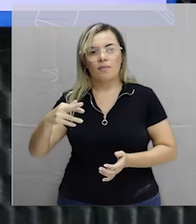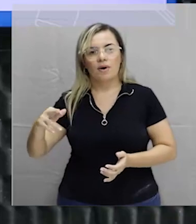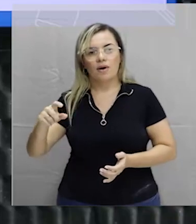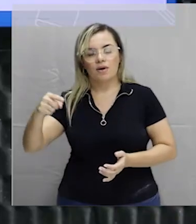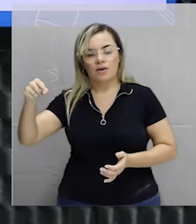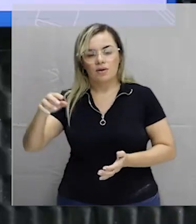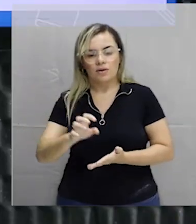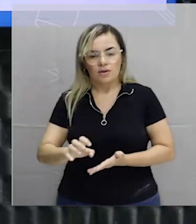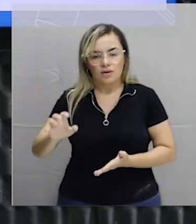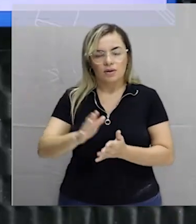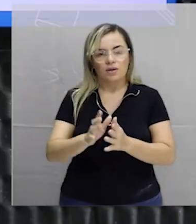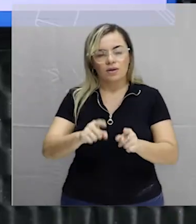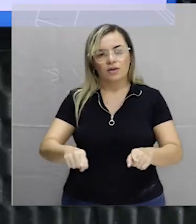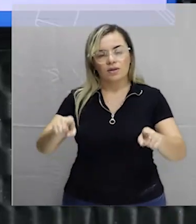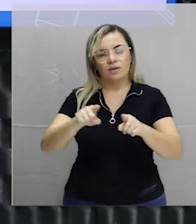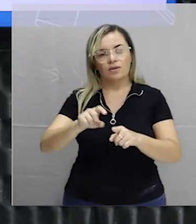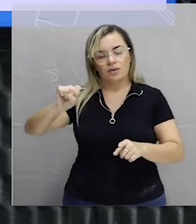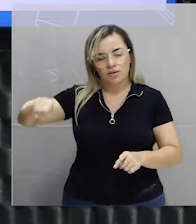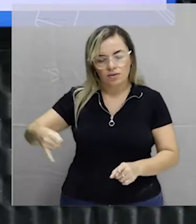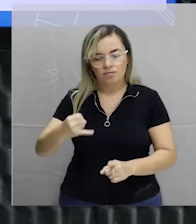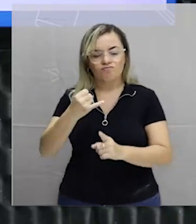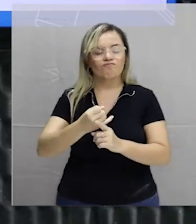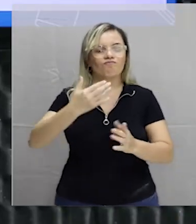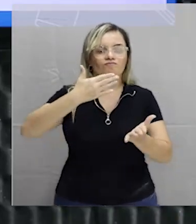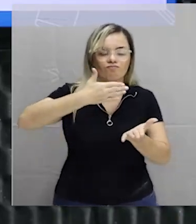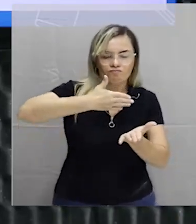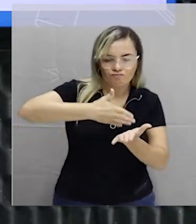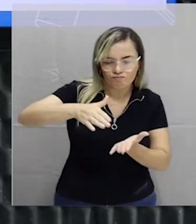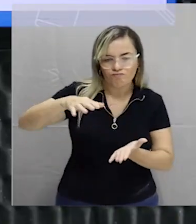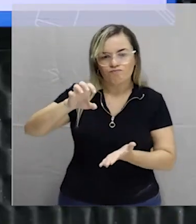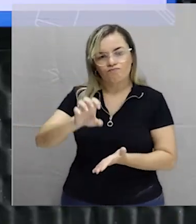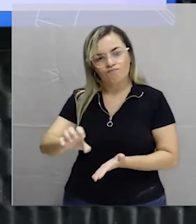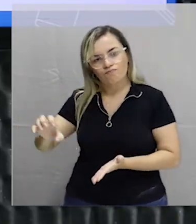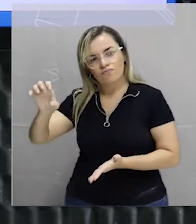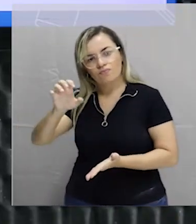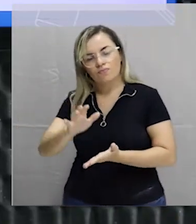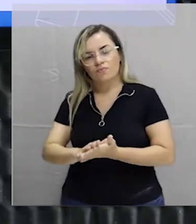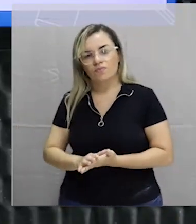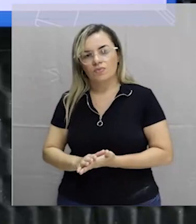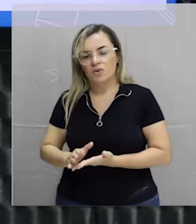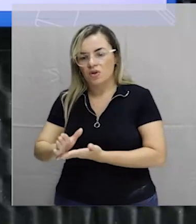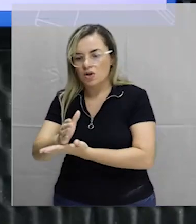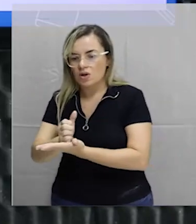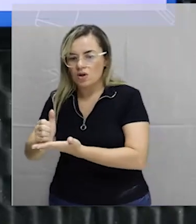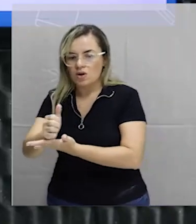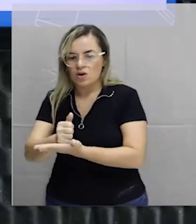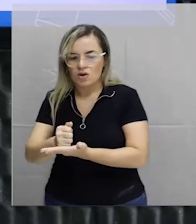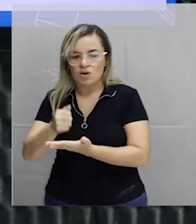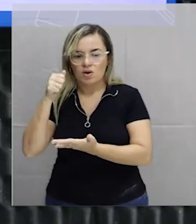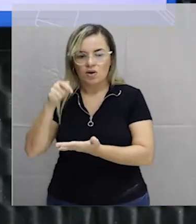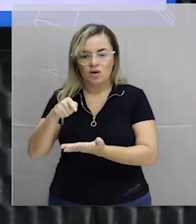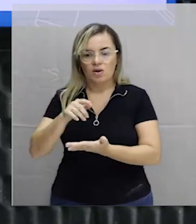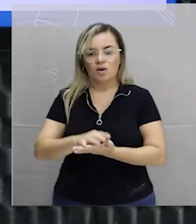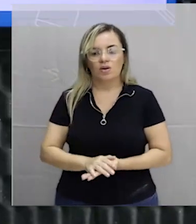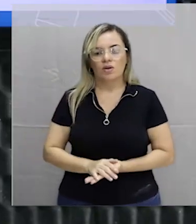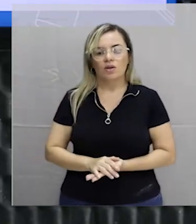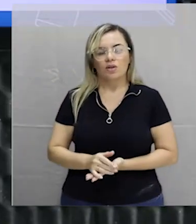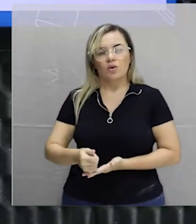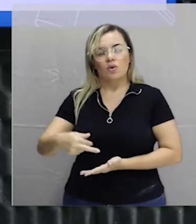expulsar os jesuítas da região. Eles vão tomar de conta dos armazéns da Companhia de